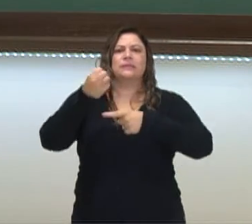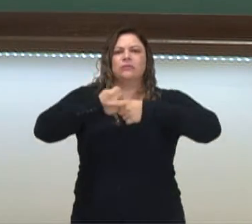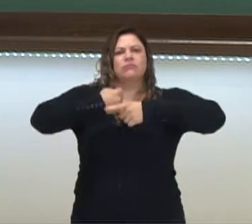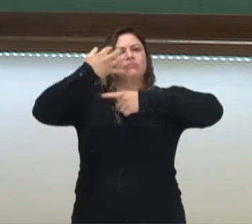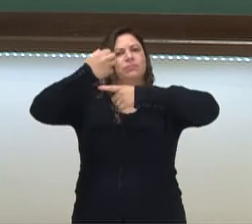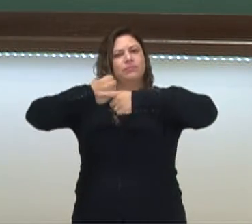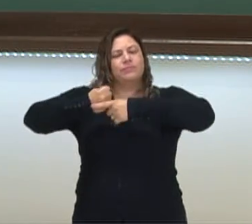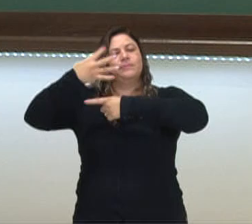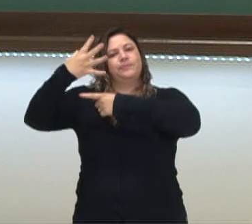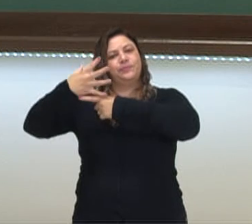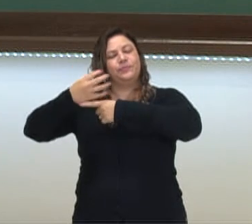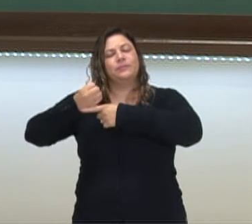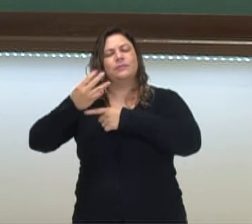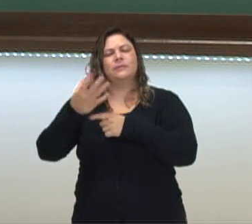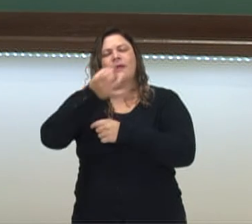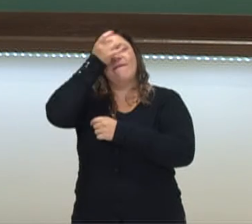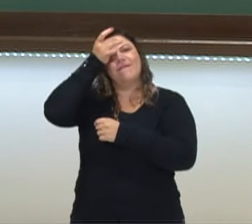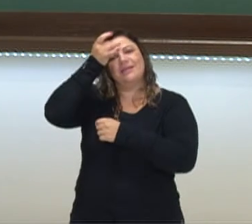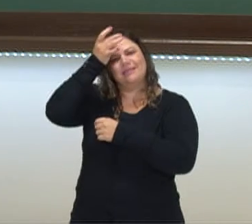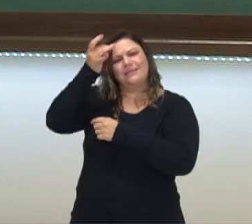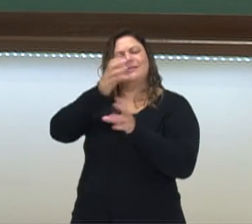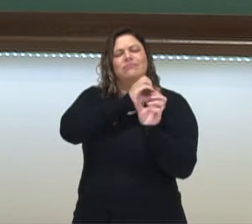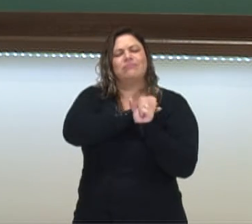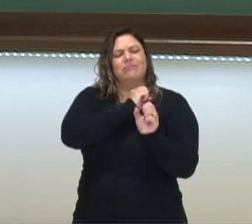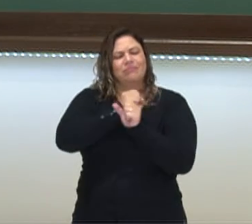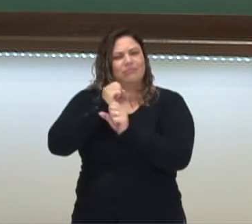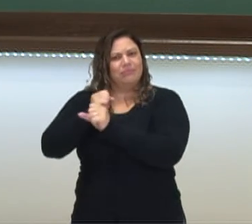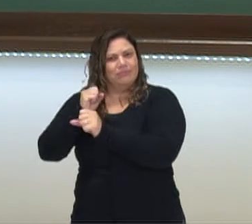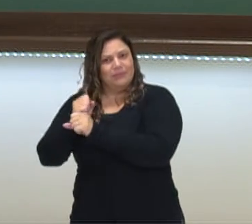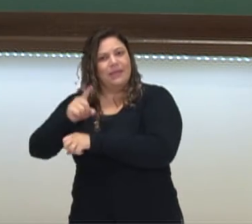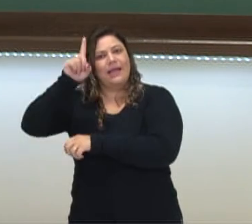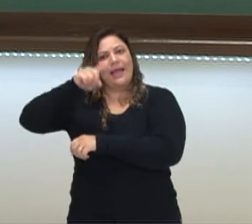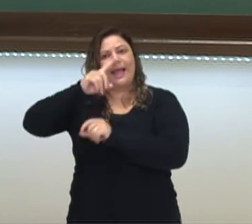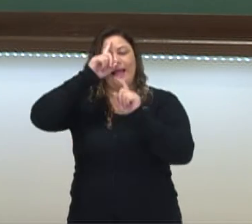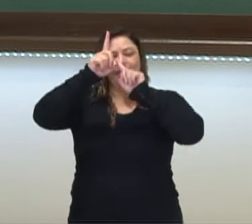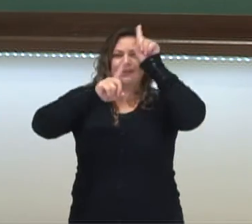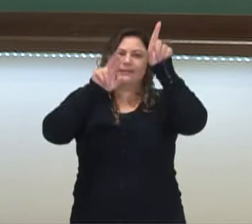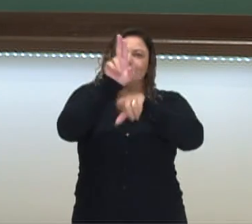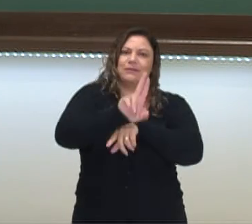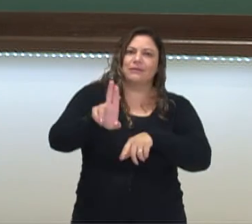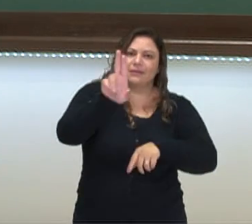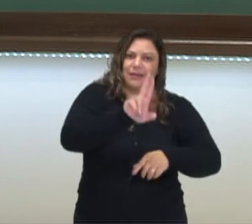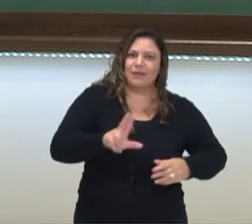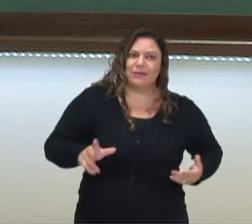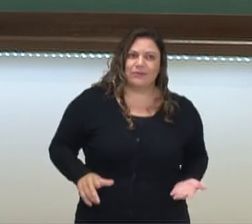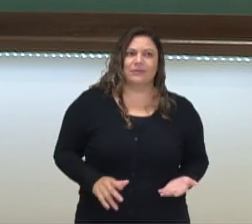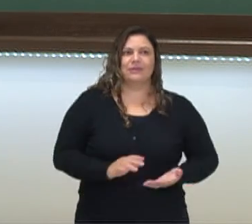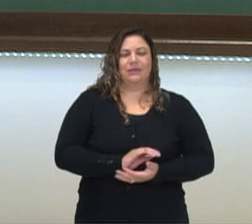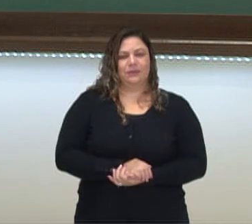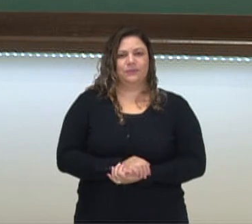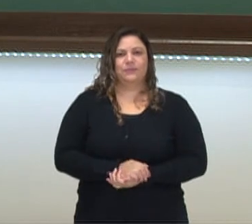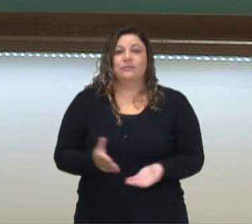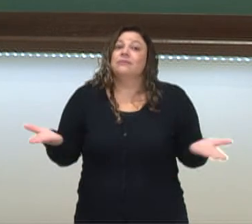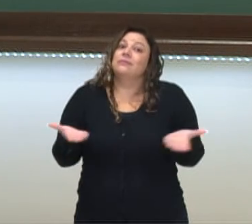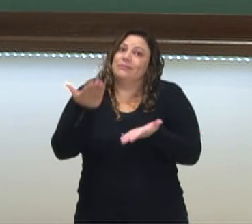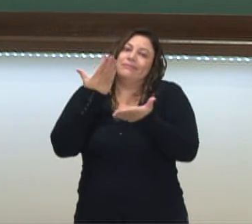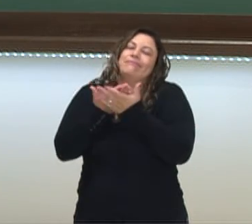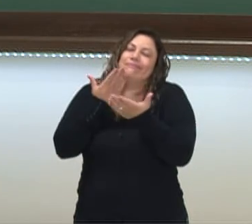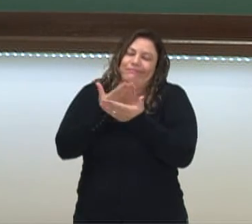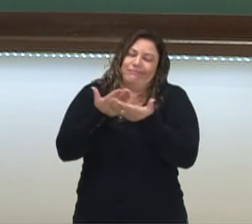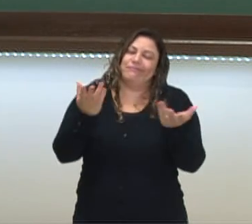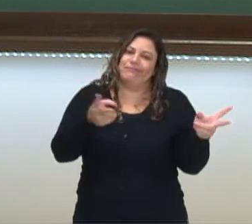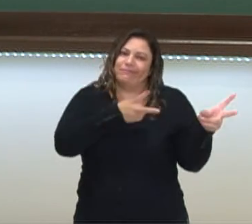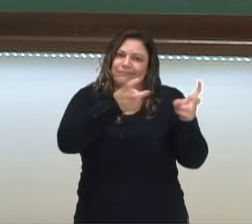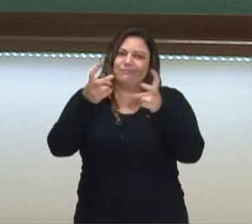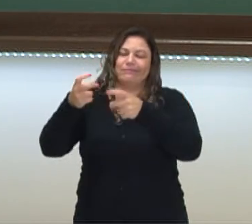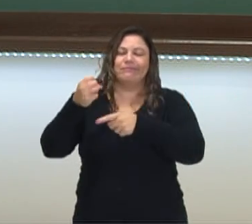de potências facilitam os nossos cálculos. Essa é a ideia, essa é a utilidade, tá? Então, nós falamos de cálculo de